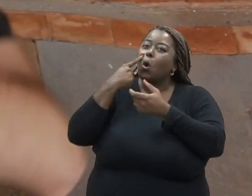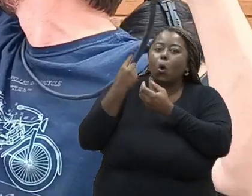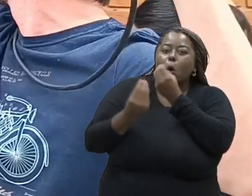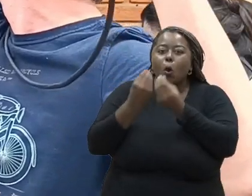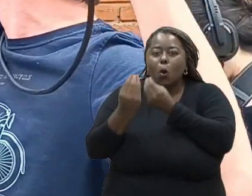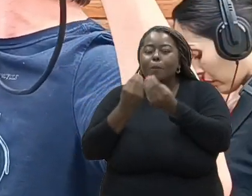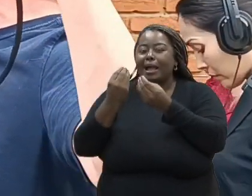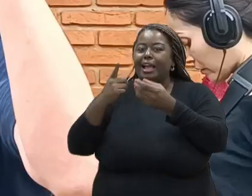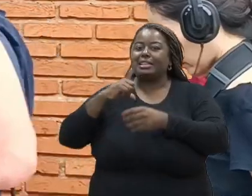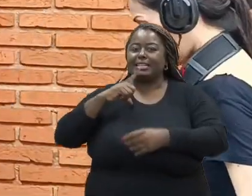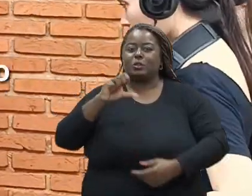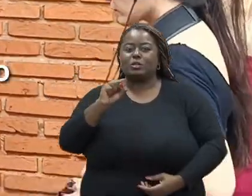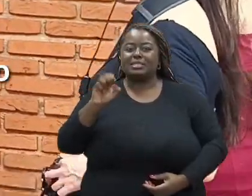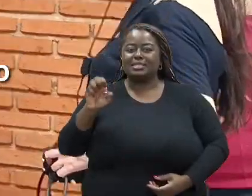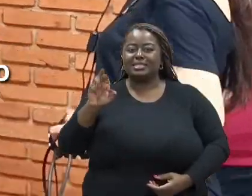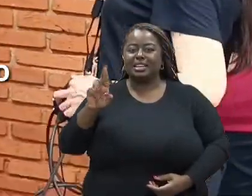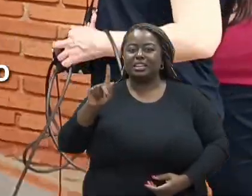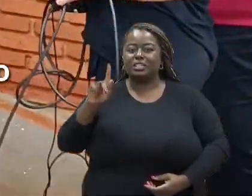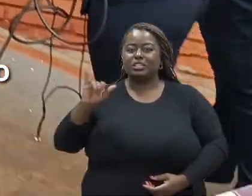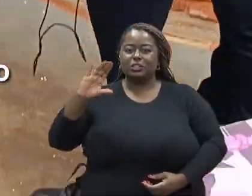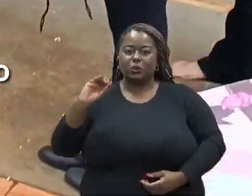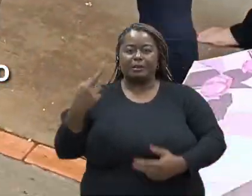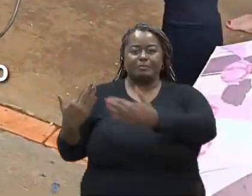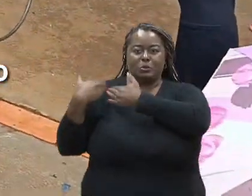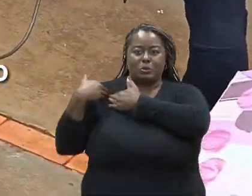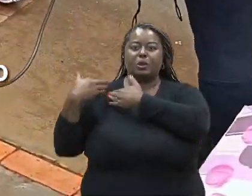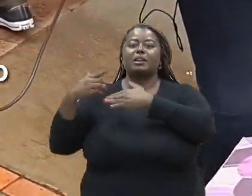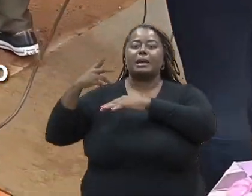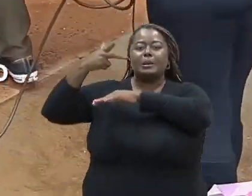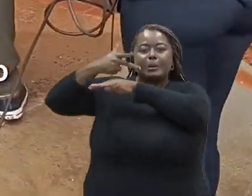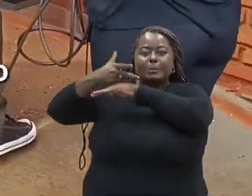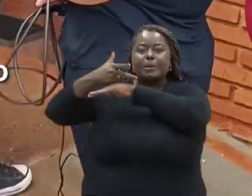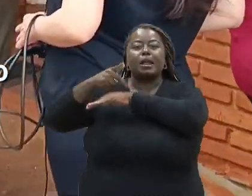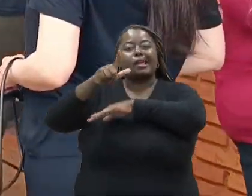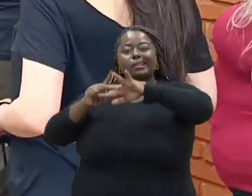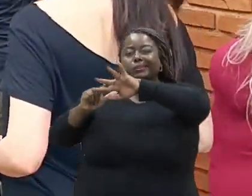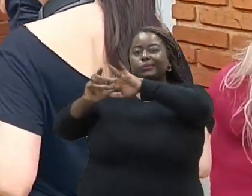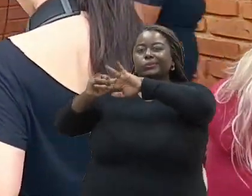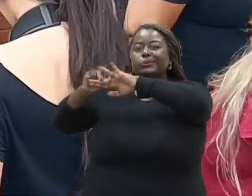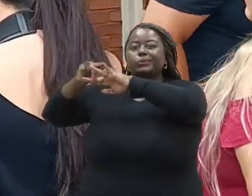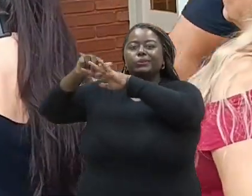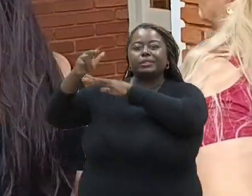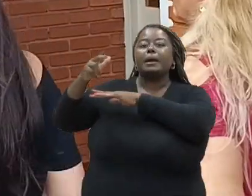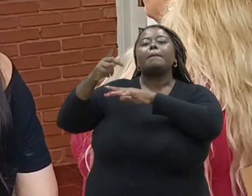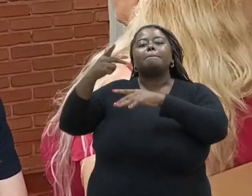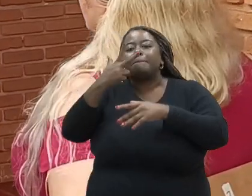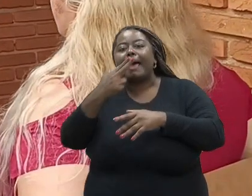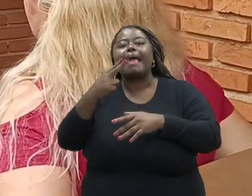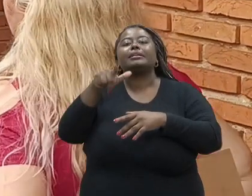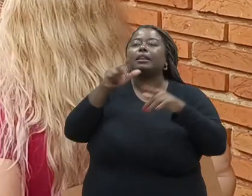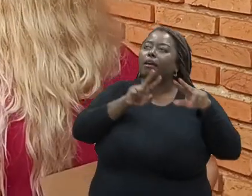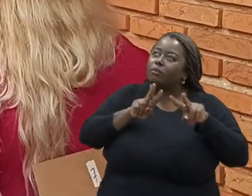Então, foi o Sérgio, né, que cuidou dessa parte da câmera. Então, ele subiu na escada, fez aquela gravação para dar aquela impressão de que o João estava vendo a